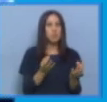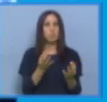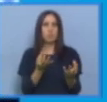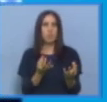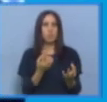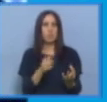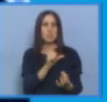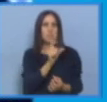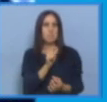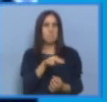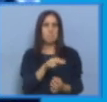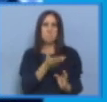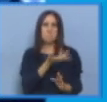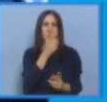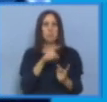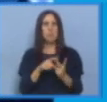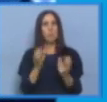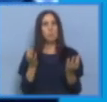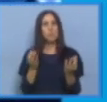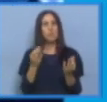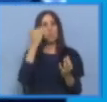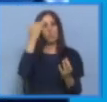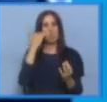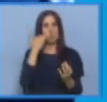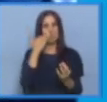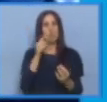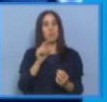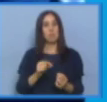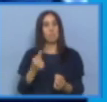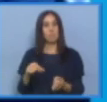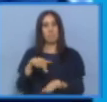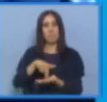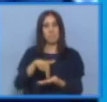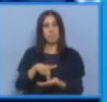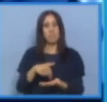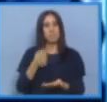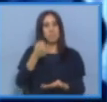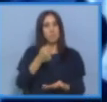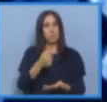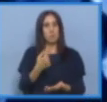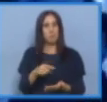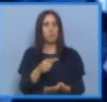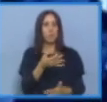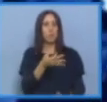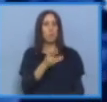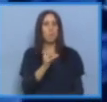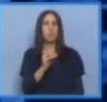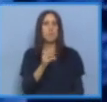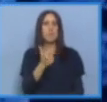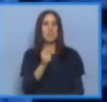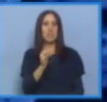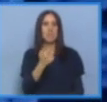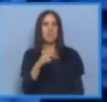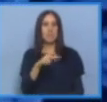budismo zen, que é o mais comum, seja o budismo coreano. Depois temos também a presença de alguns pastores protestantes, poucos, mas bons, digamos